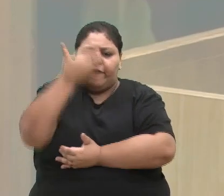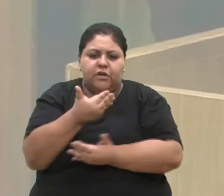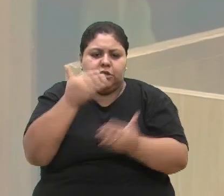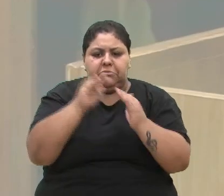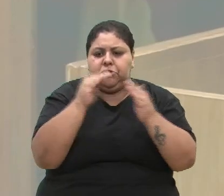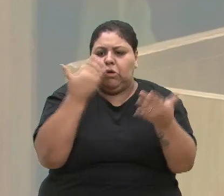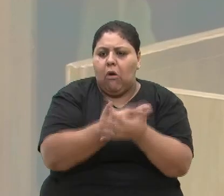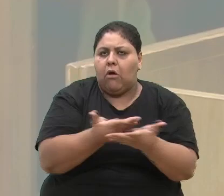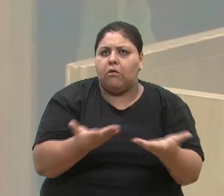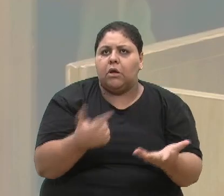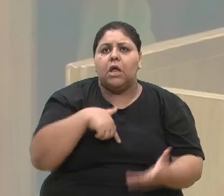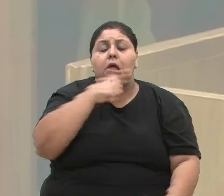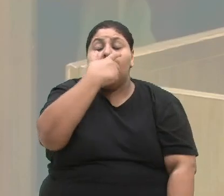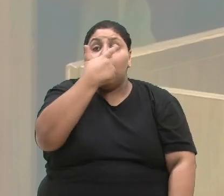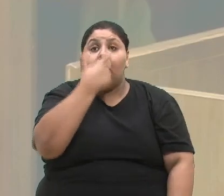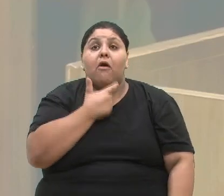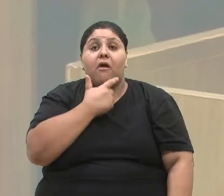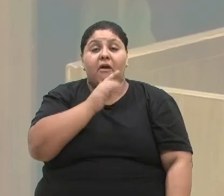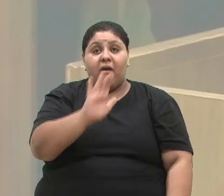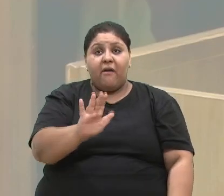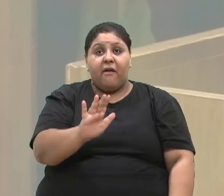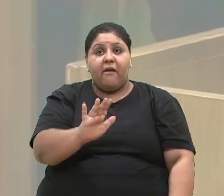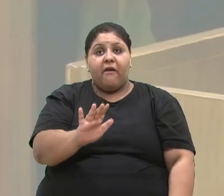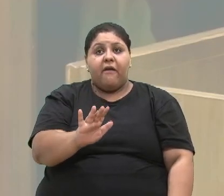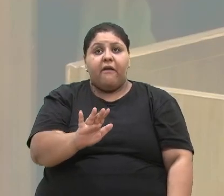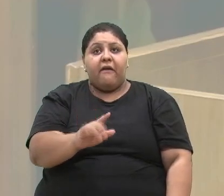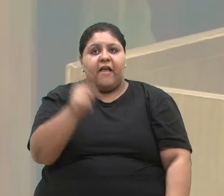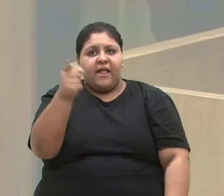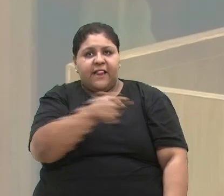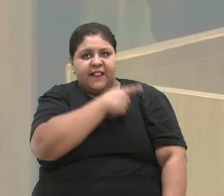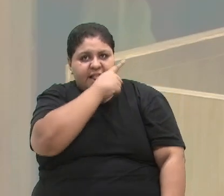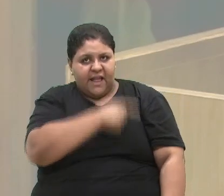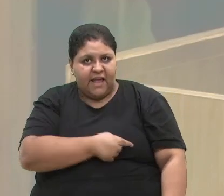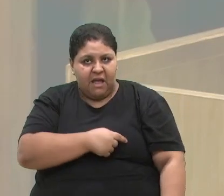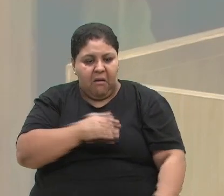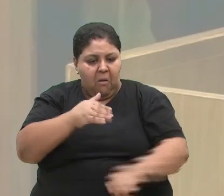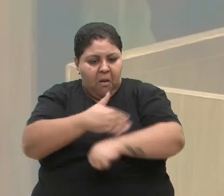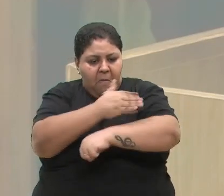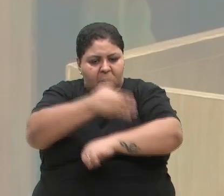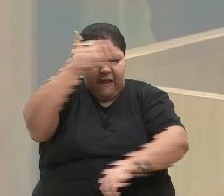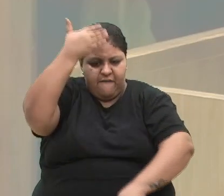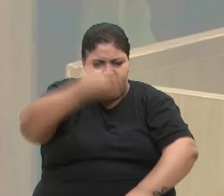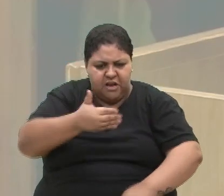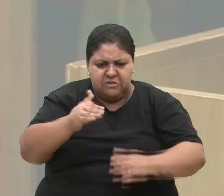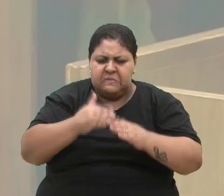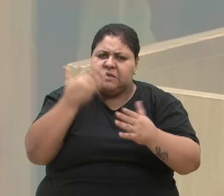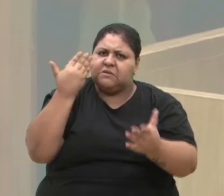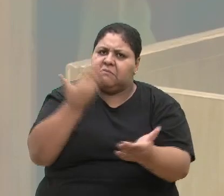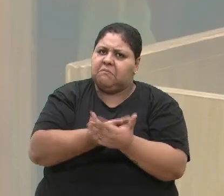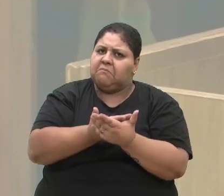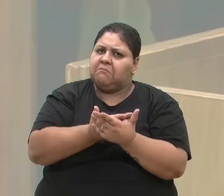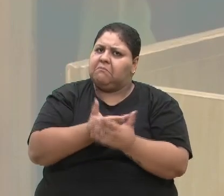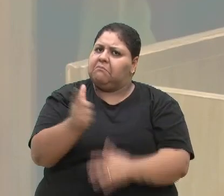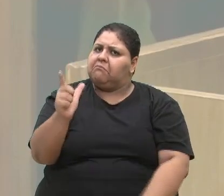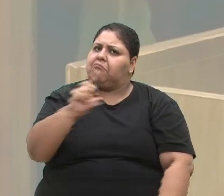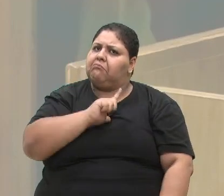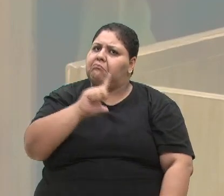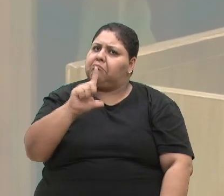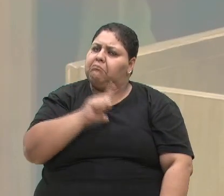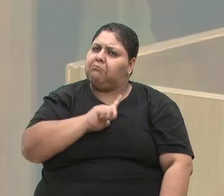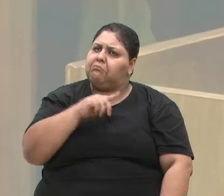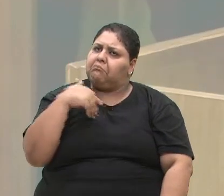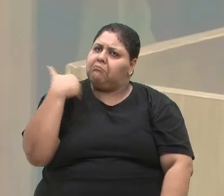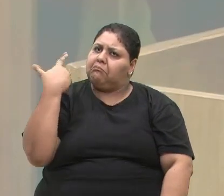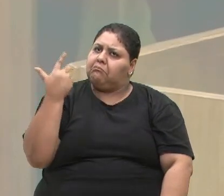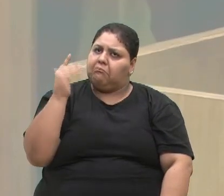escolas. Eu acho que o cara negar um quebra-mola na frente de uma escola, Olha, que ele tem que ter,